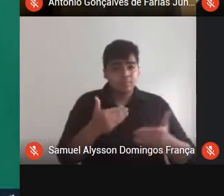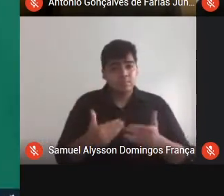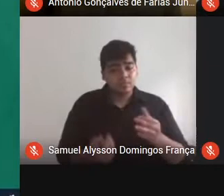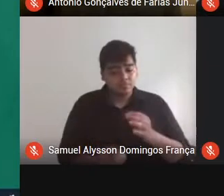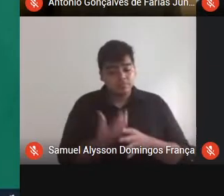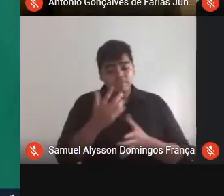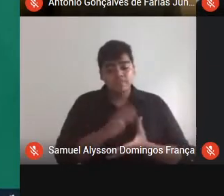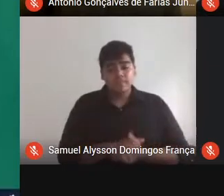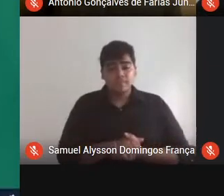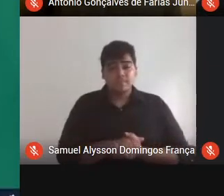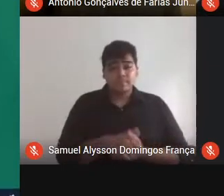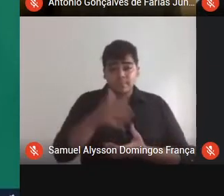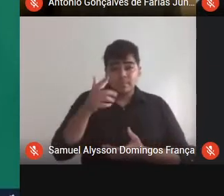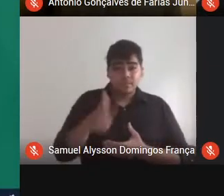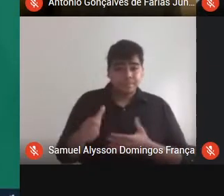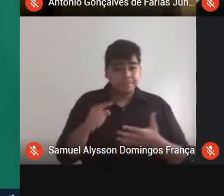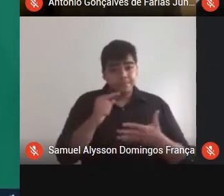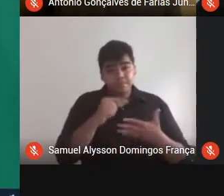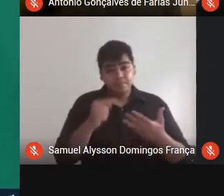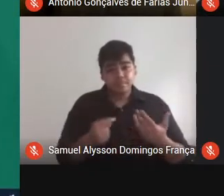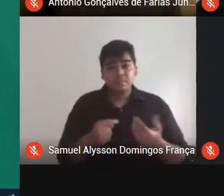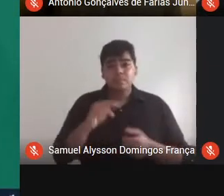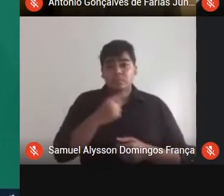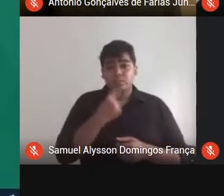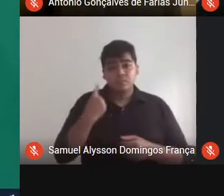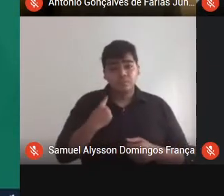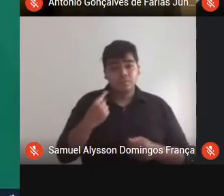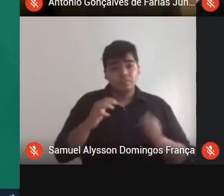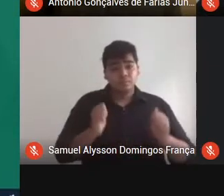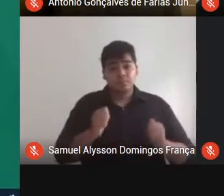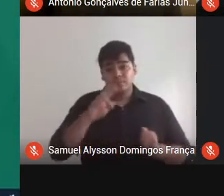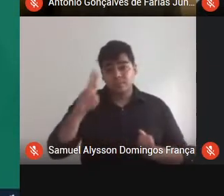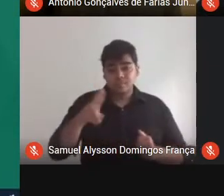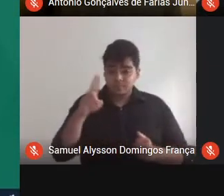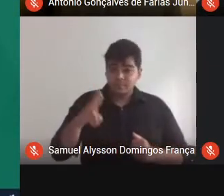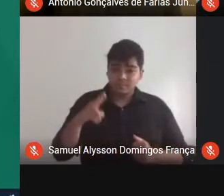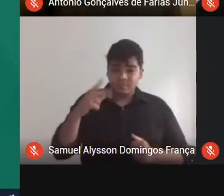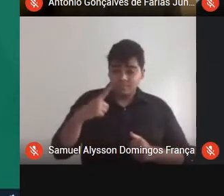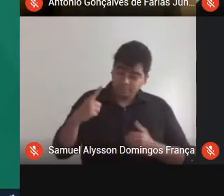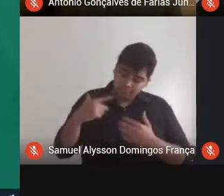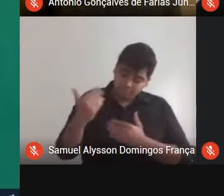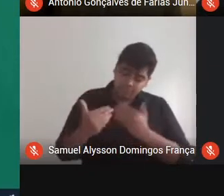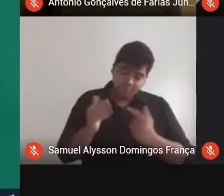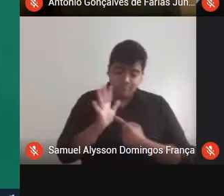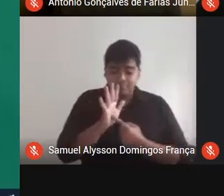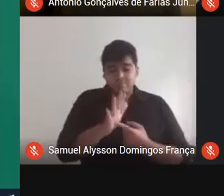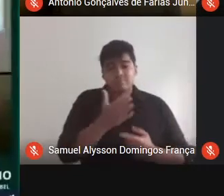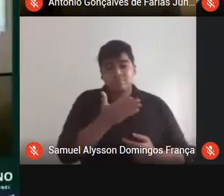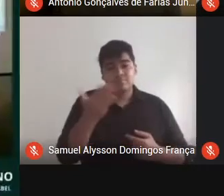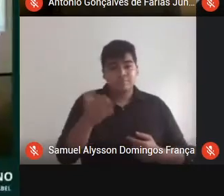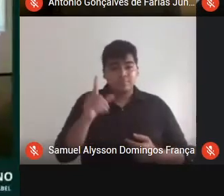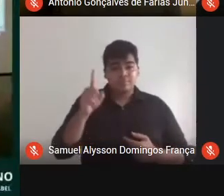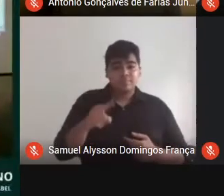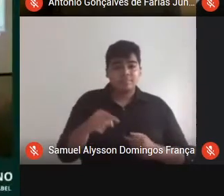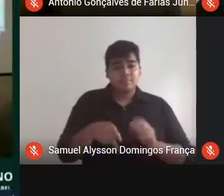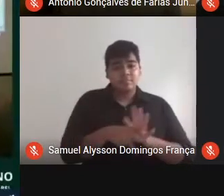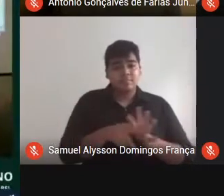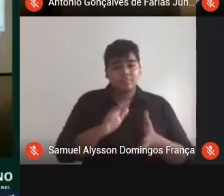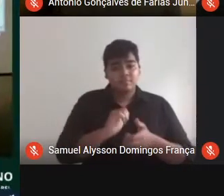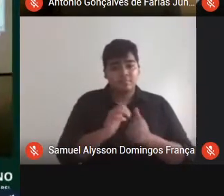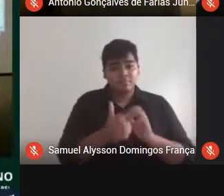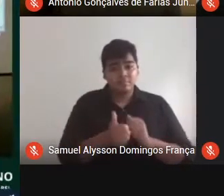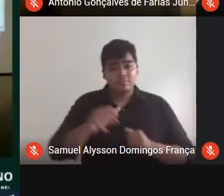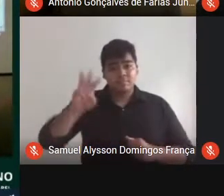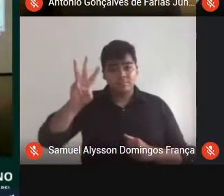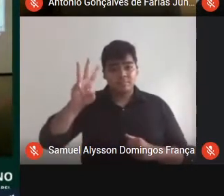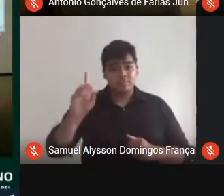Aí, outros recursos que são utilizados durante todos esses processos, como eu mostrei a vocês, são modelos impressos em 3D. Então, eu